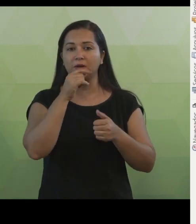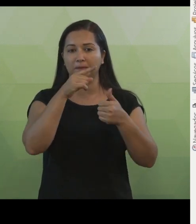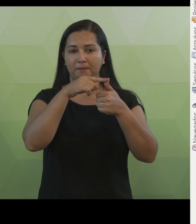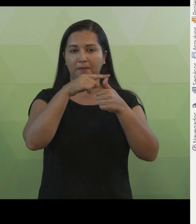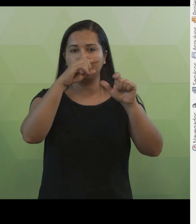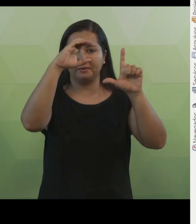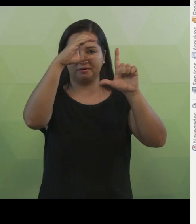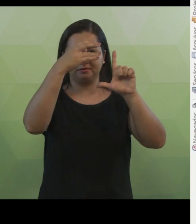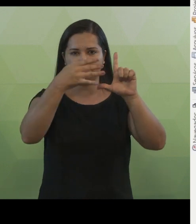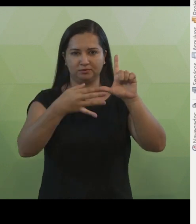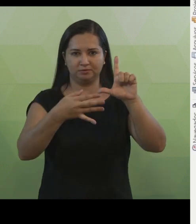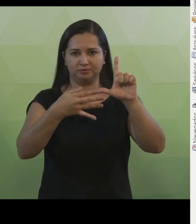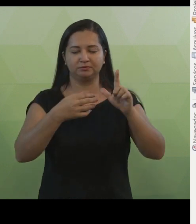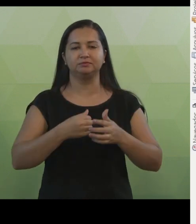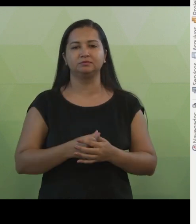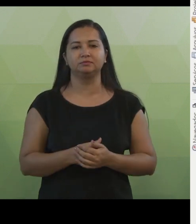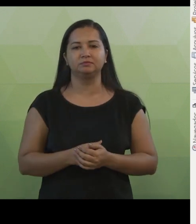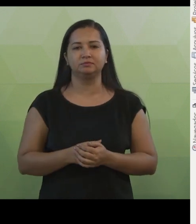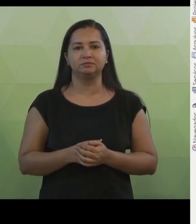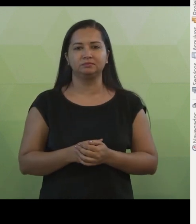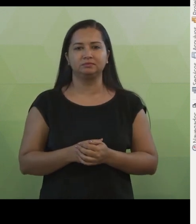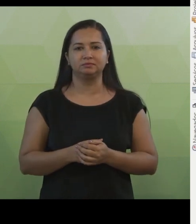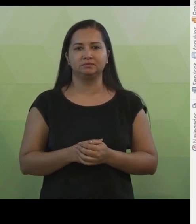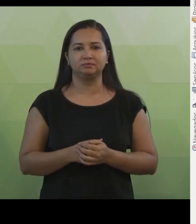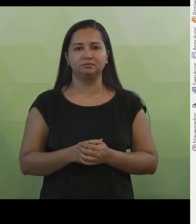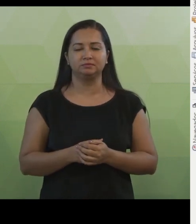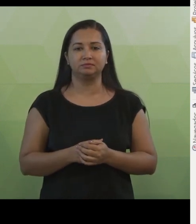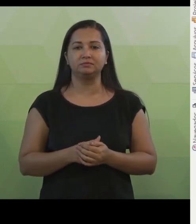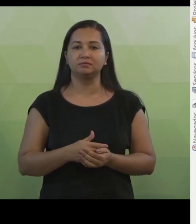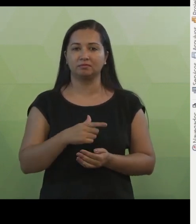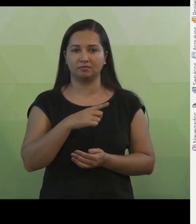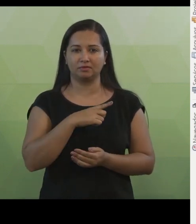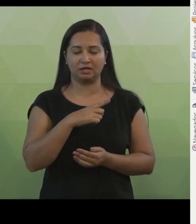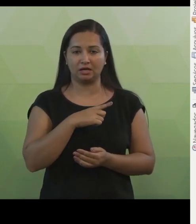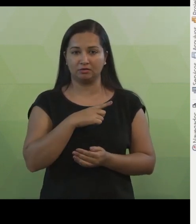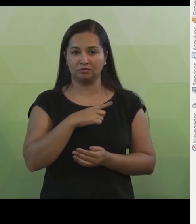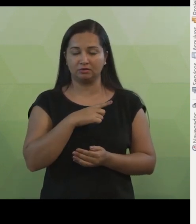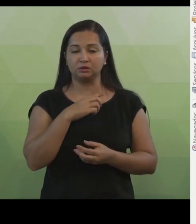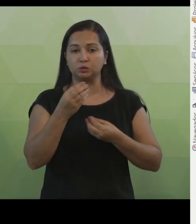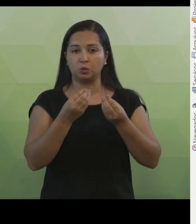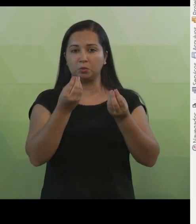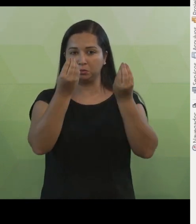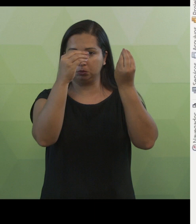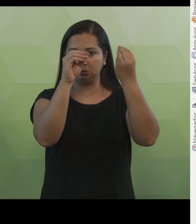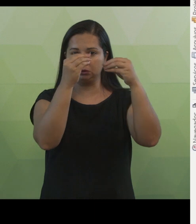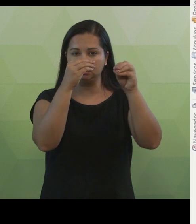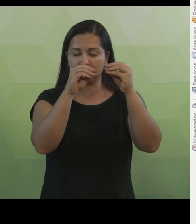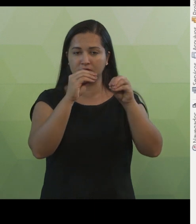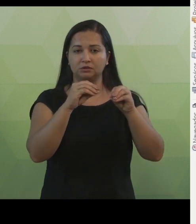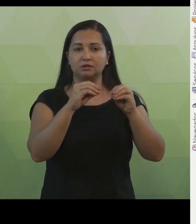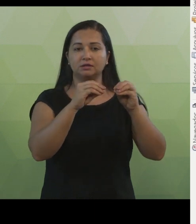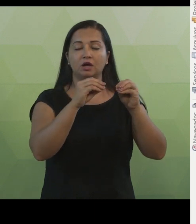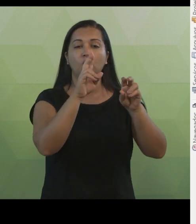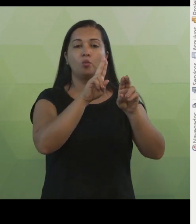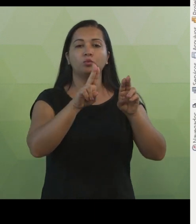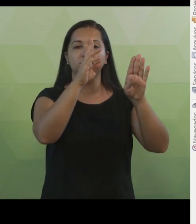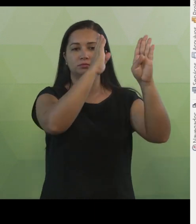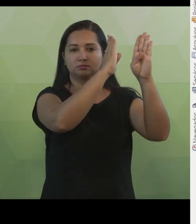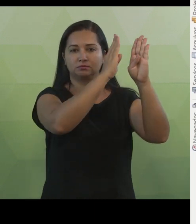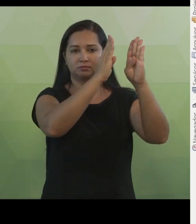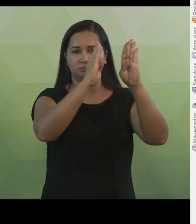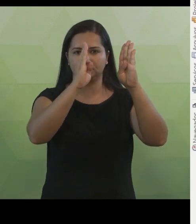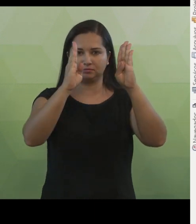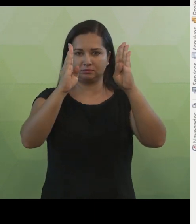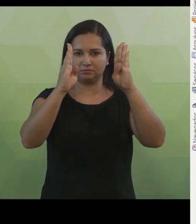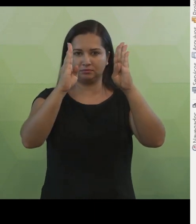extensão .java. E aqui o método main, que é o método principal dessa classe. Vamos fazer aqui